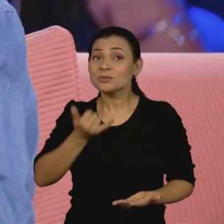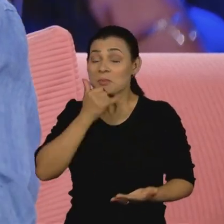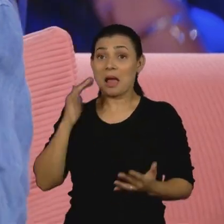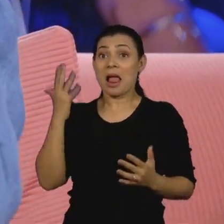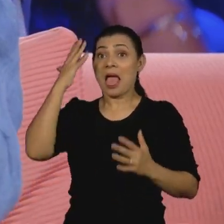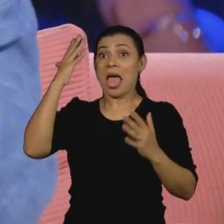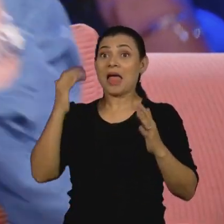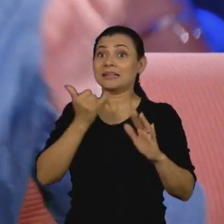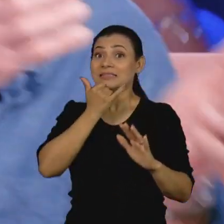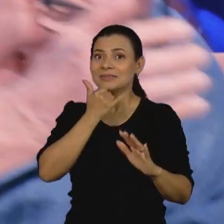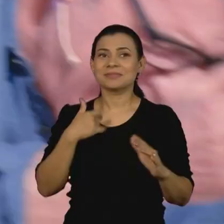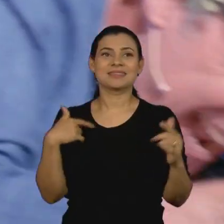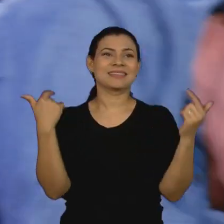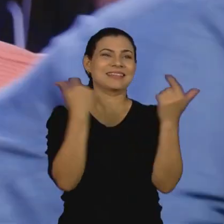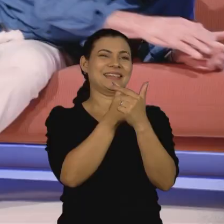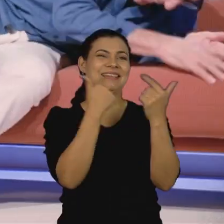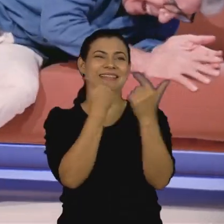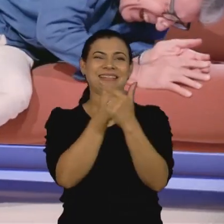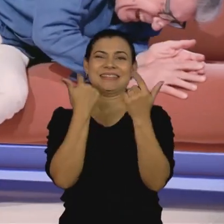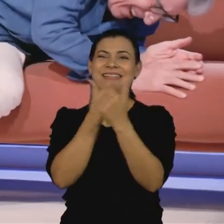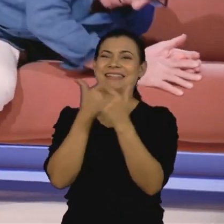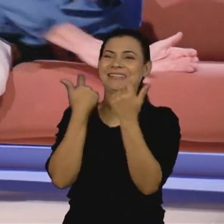aqui.